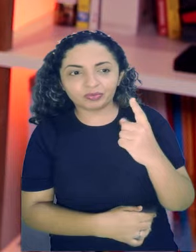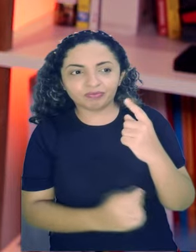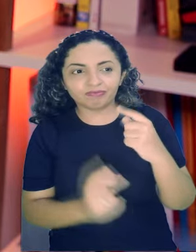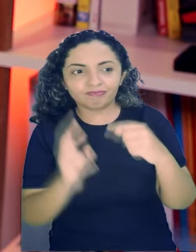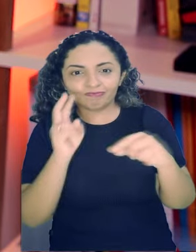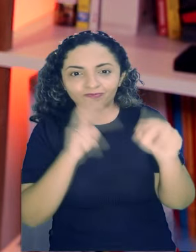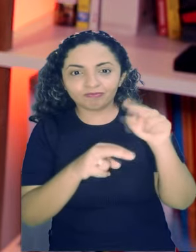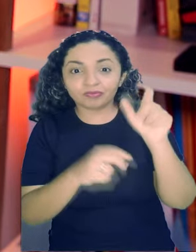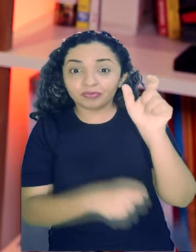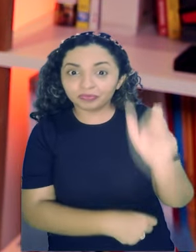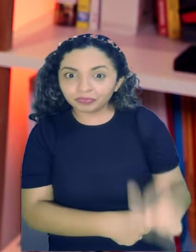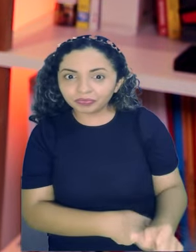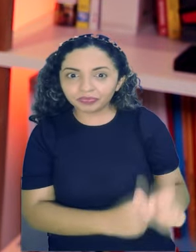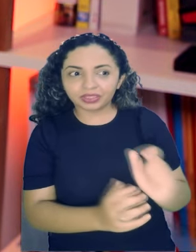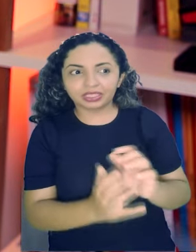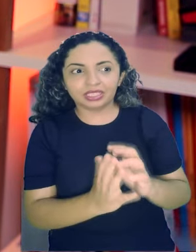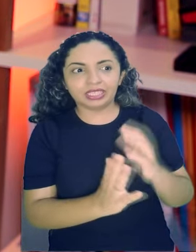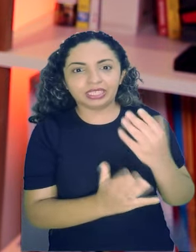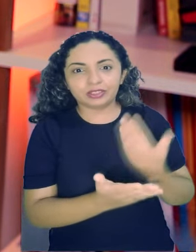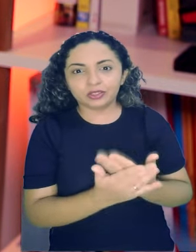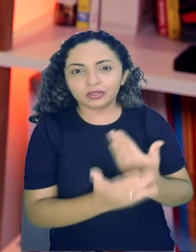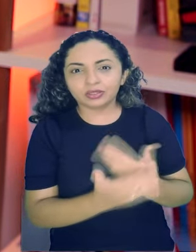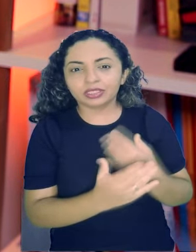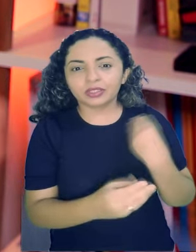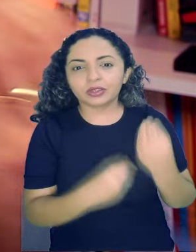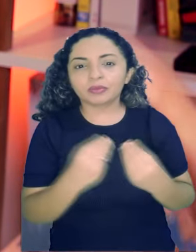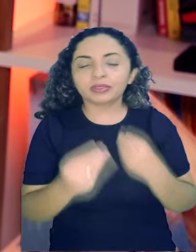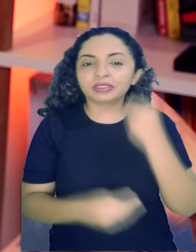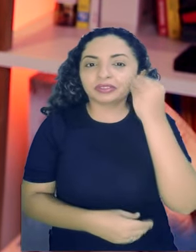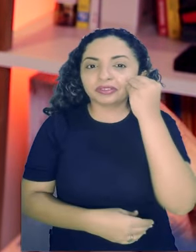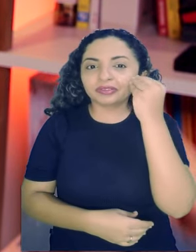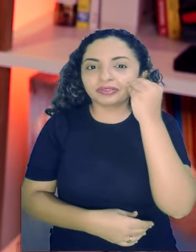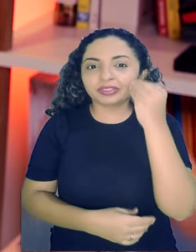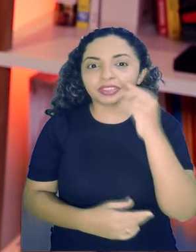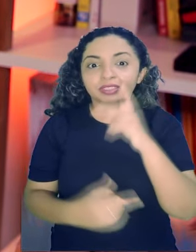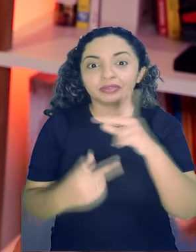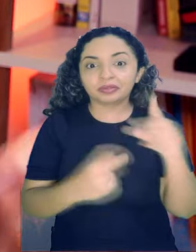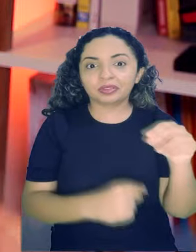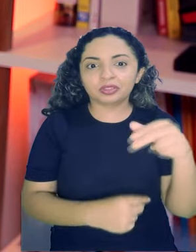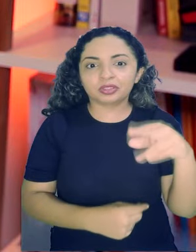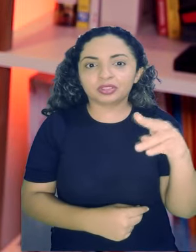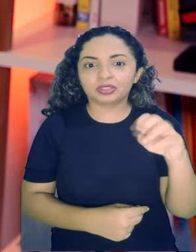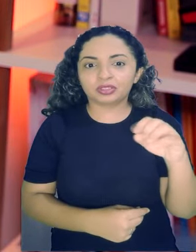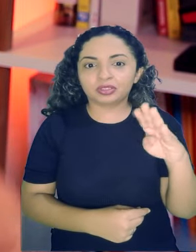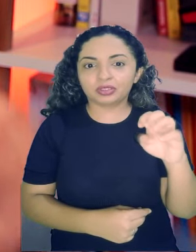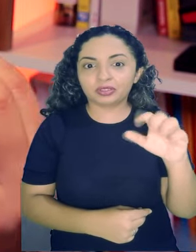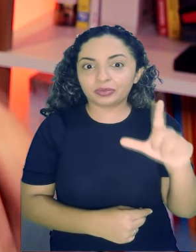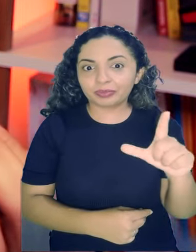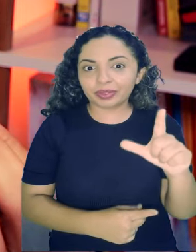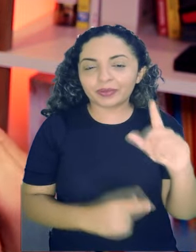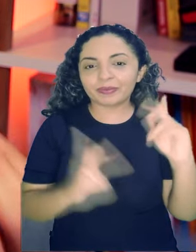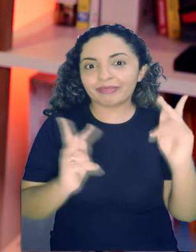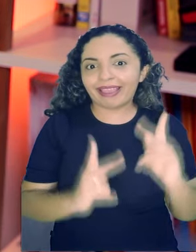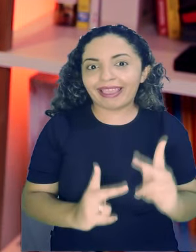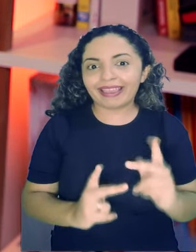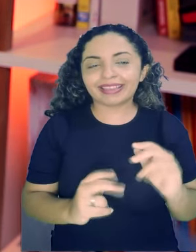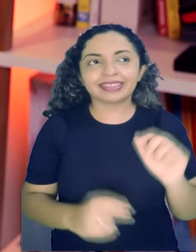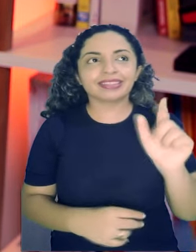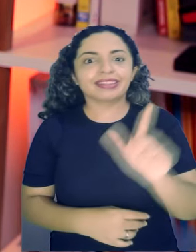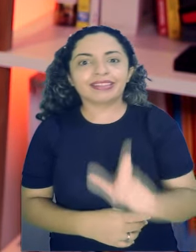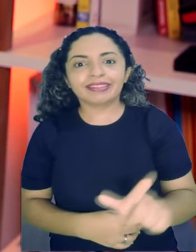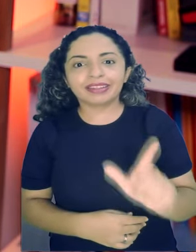escutar pessoas como ele, que poderia ter vencido um Nobel de Literatura, poderia ter vencido um Nobel da